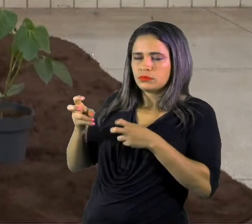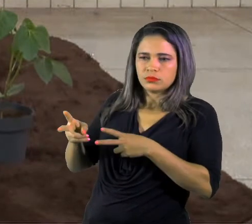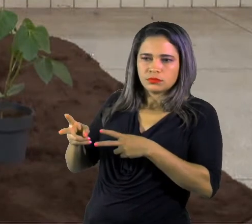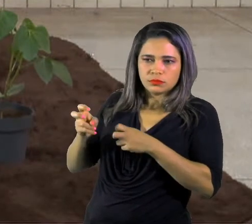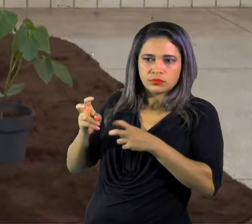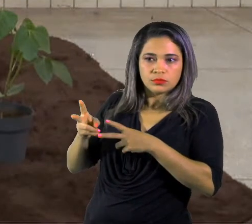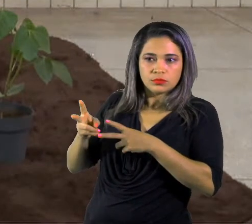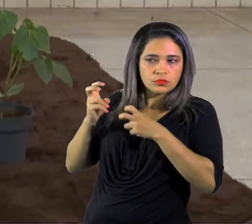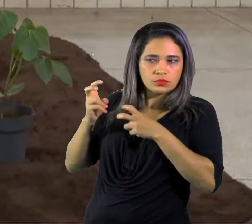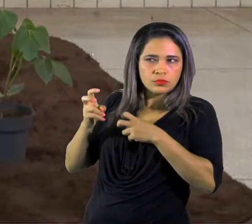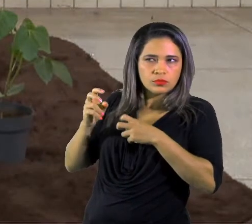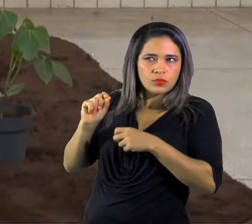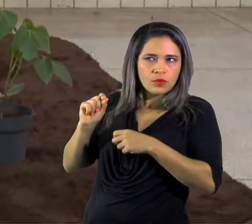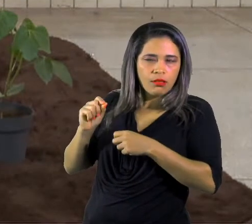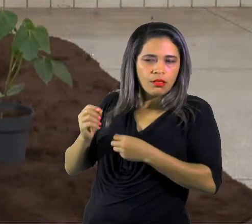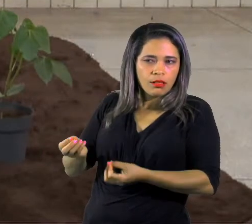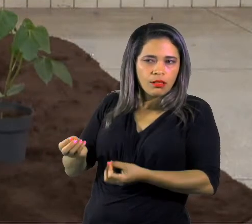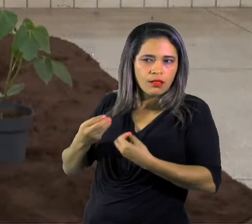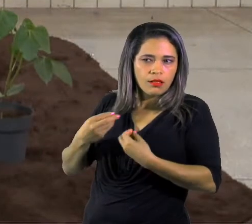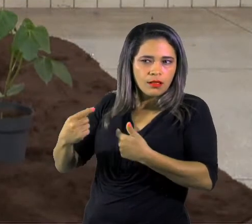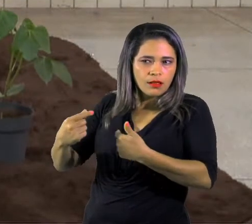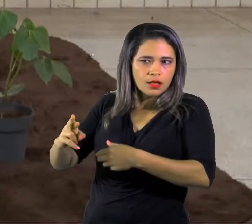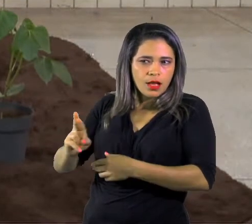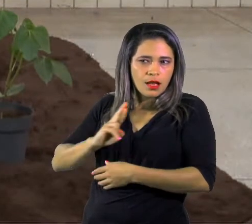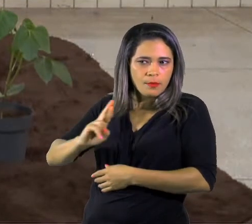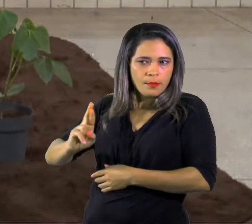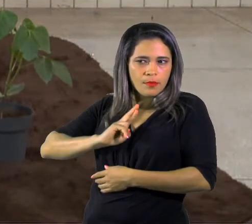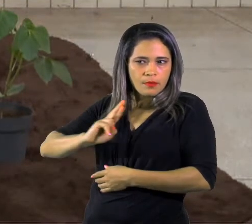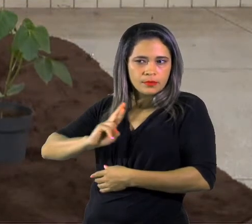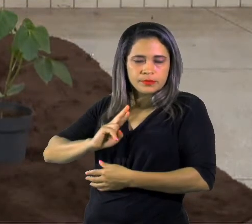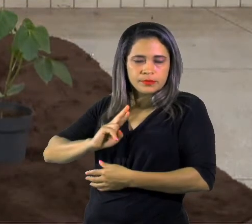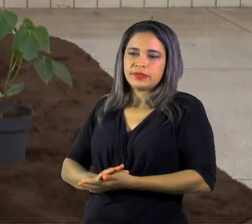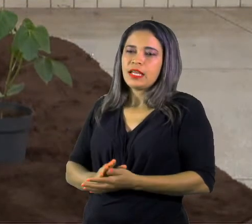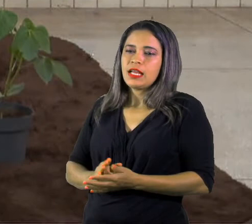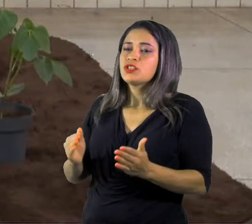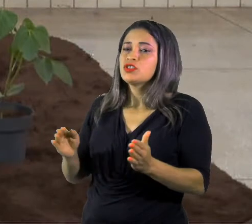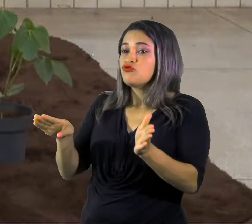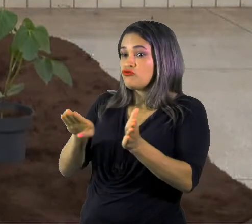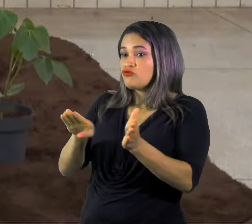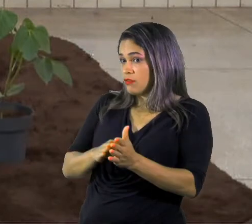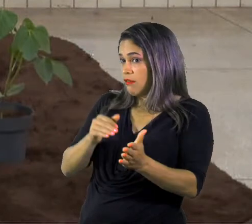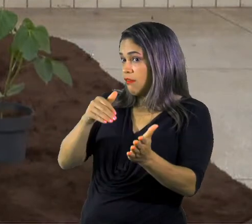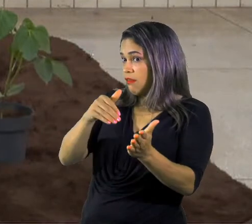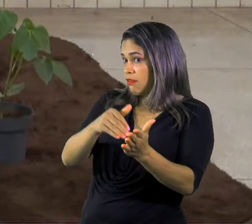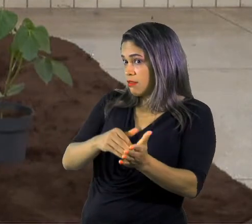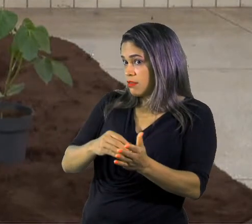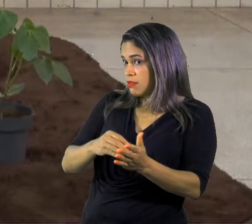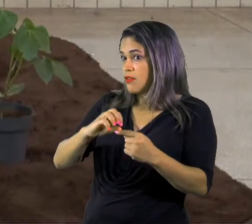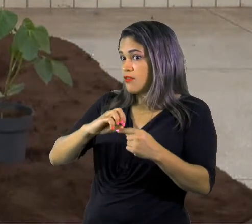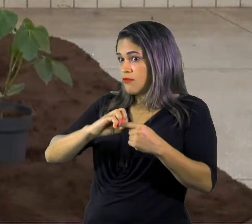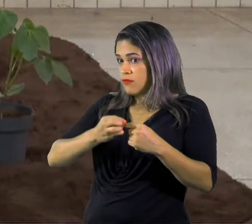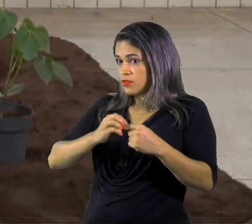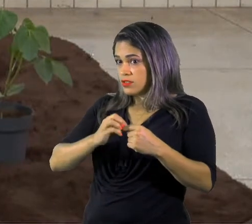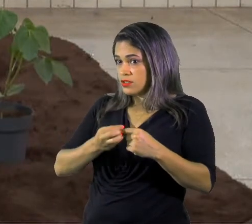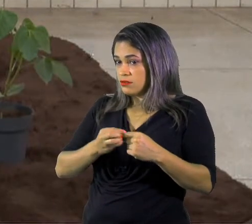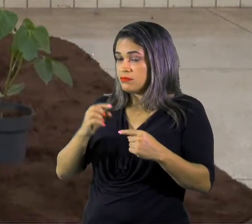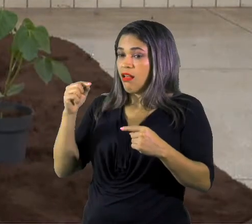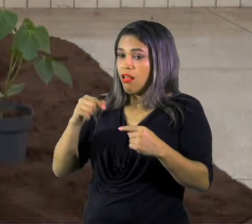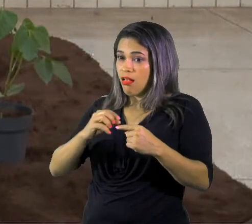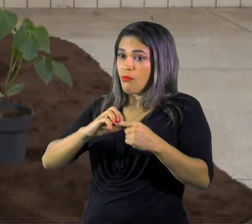percepção. E aí a gente chega até o feijão. Esse feijão, que é o mesmo feijão que a gente encontra